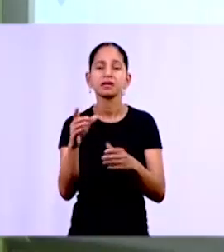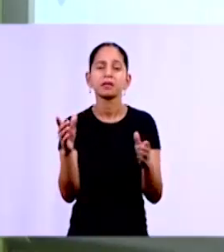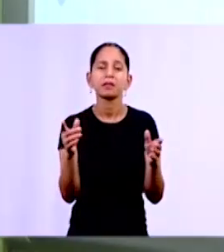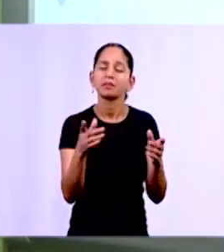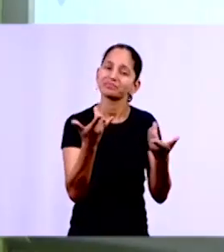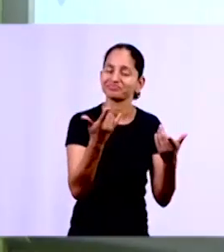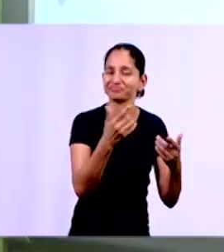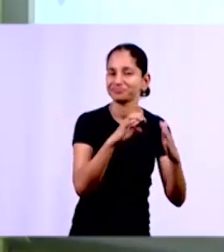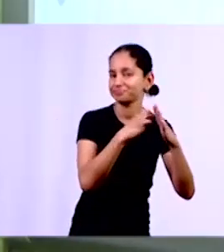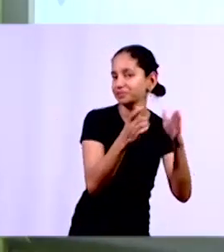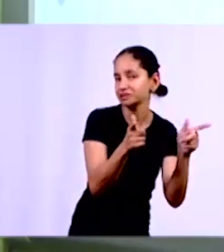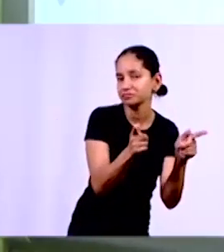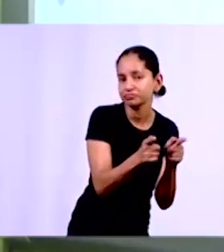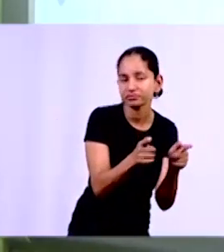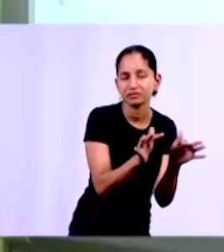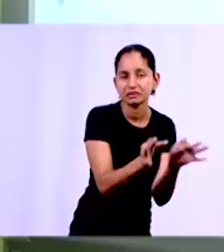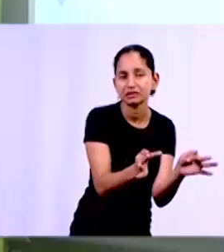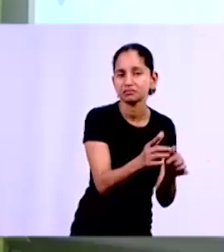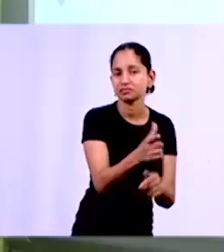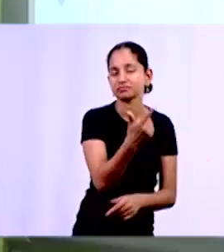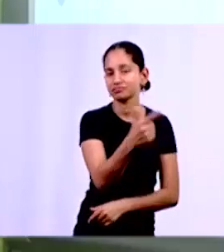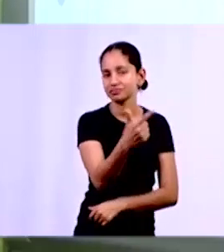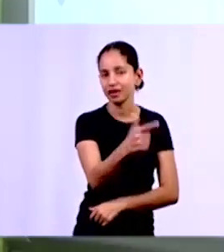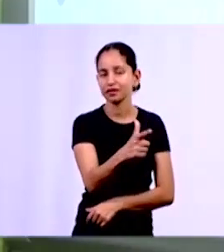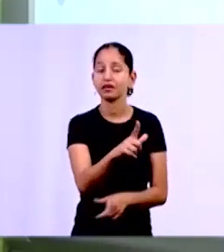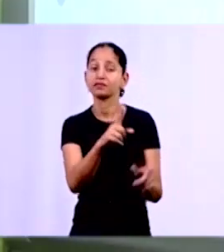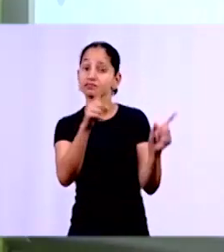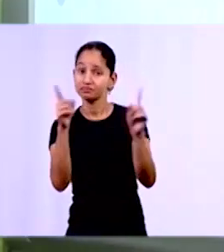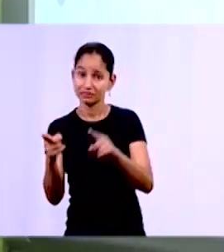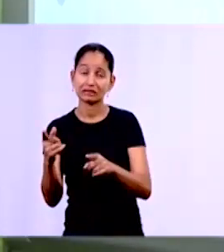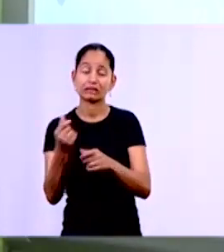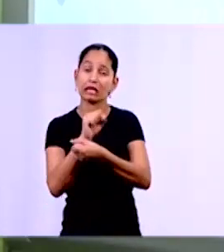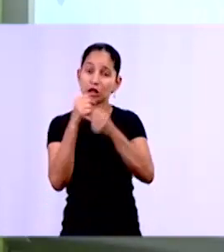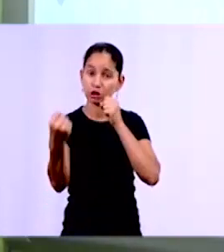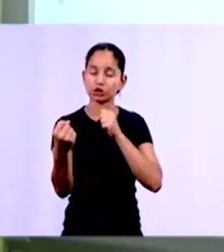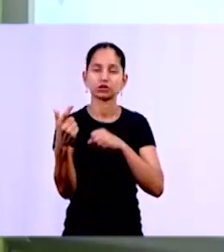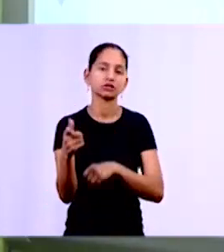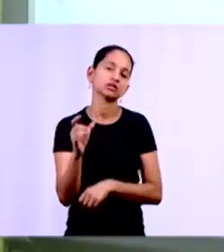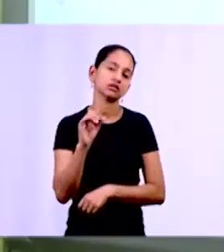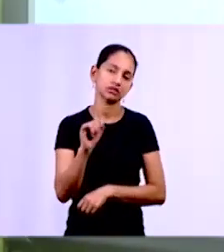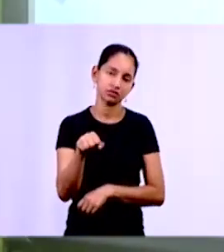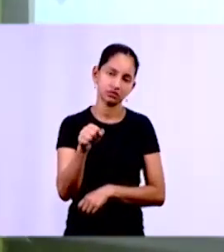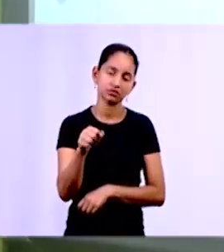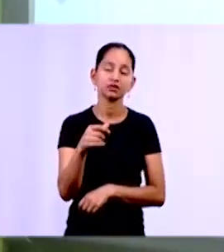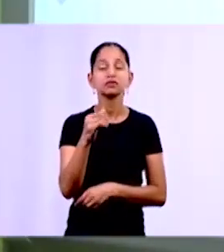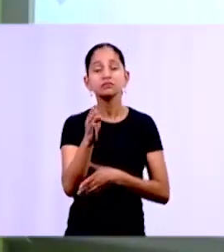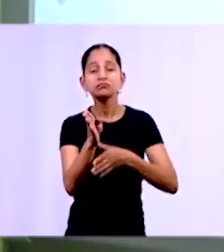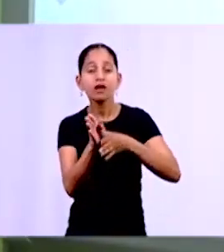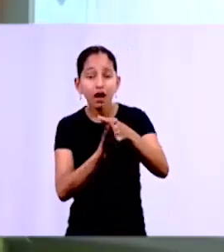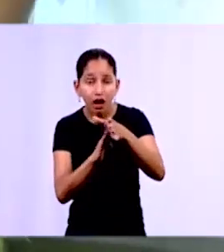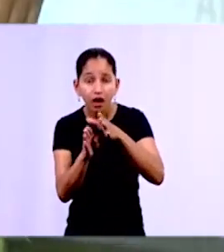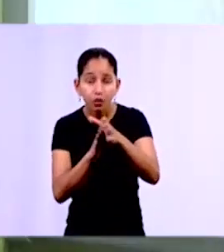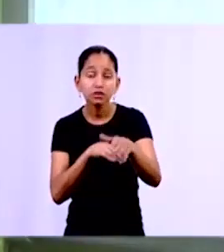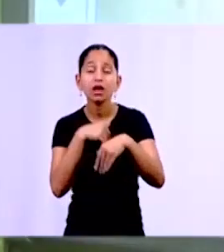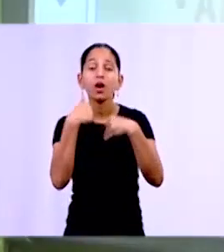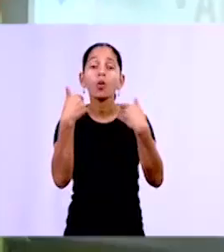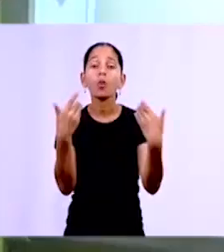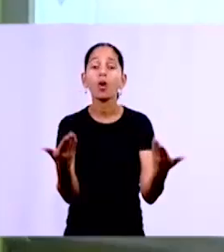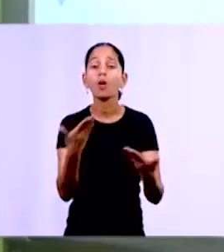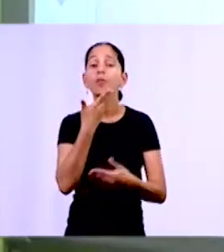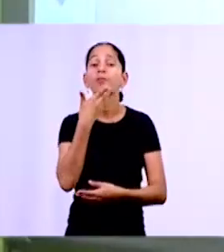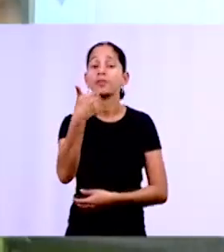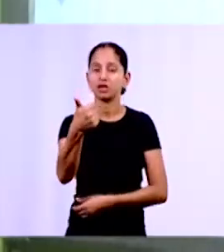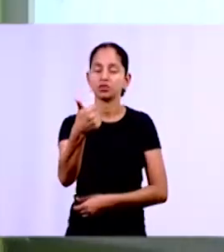pequenas, né? Geralmente workstations são trabalhados por grandes empresas. As grandes marcas, se eu fosse recomendar para comprar um computador, para você que tem questão